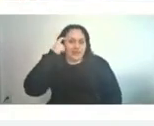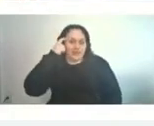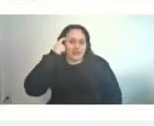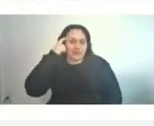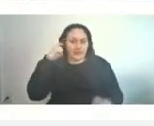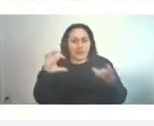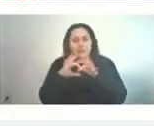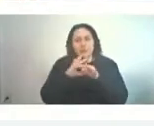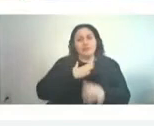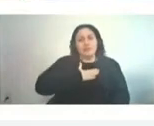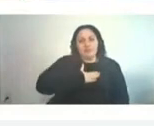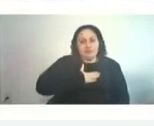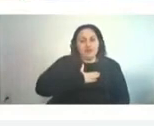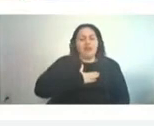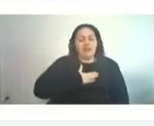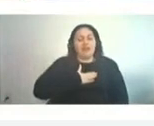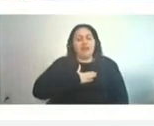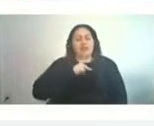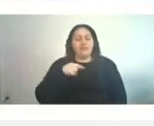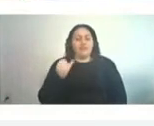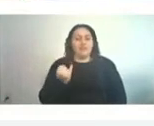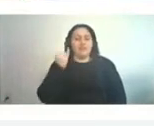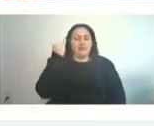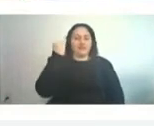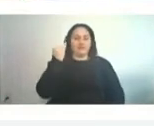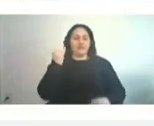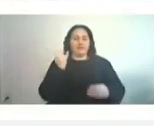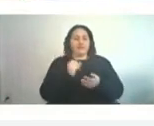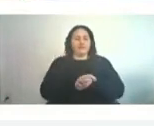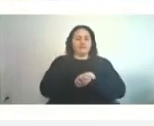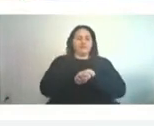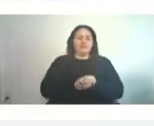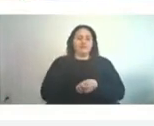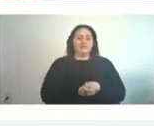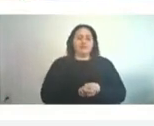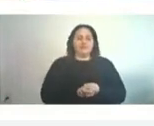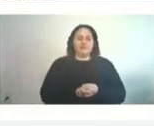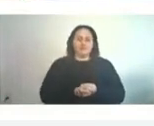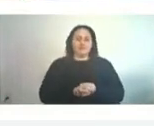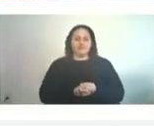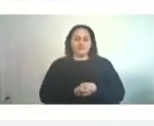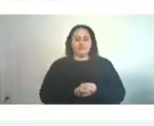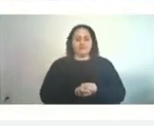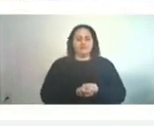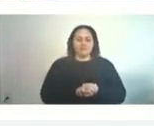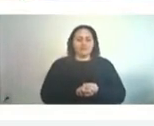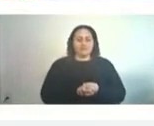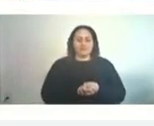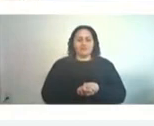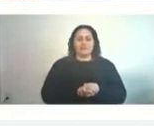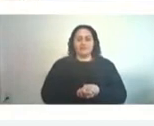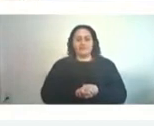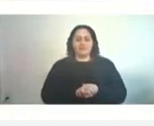afetivo, com esse campo de conhecimento, né? Pode passar.